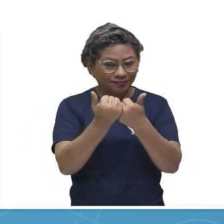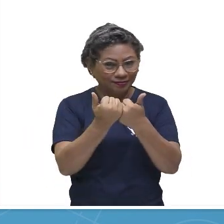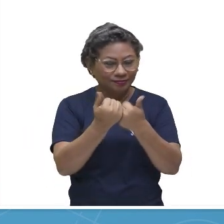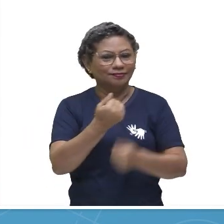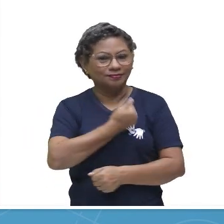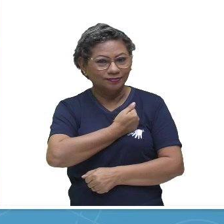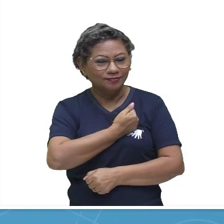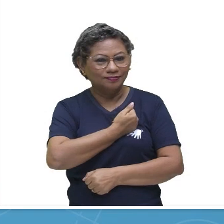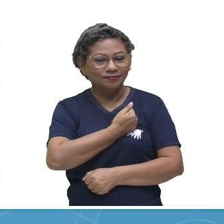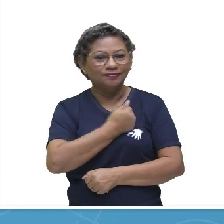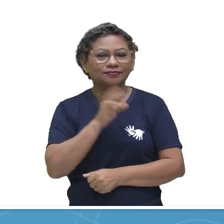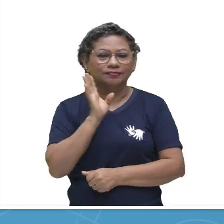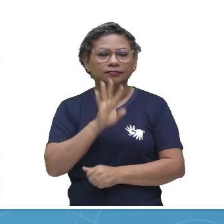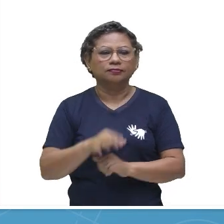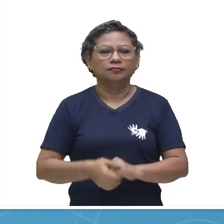Beleza?